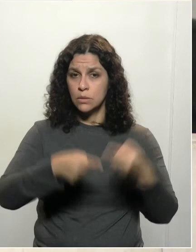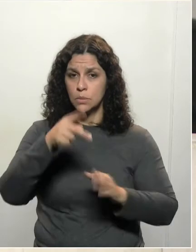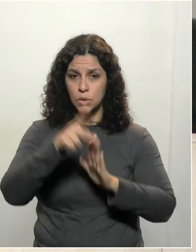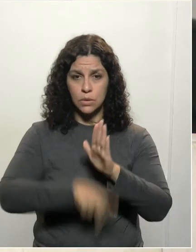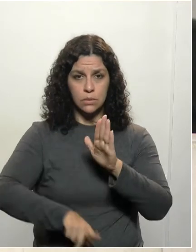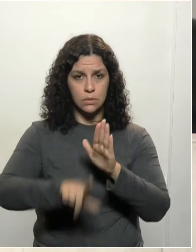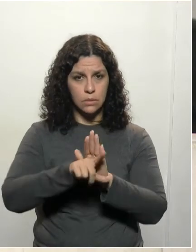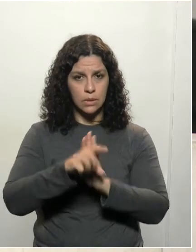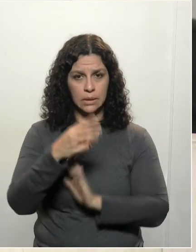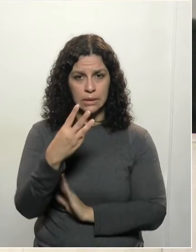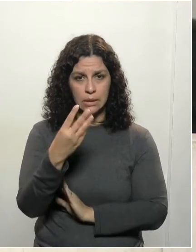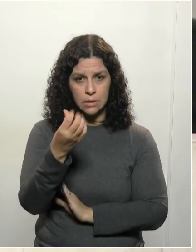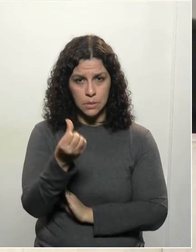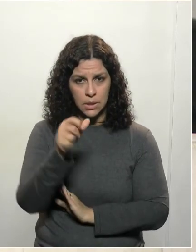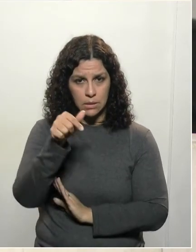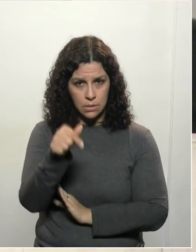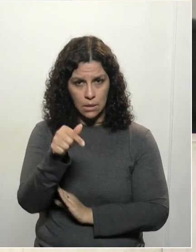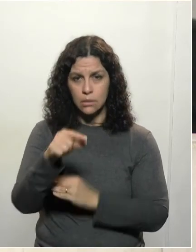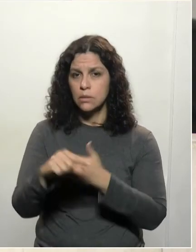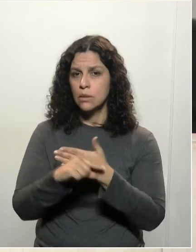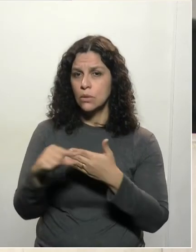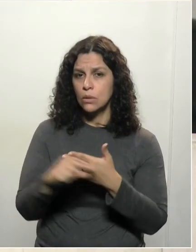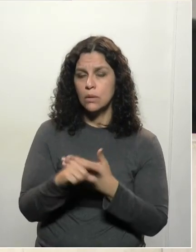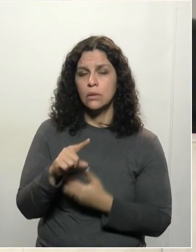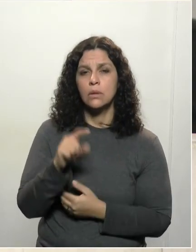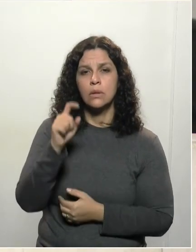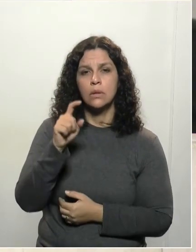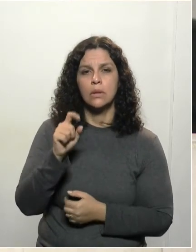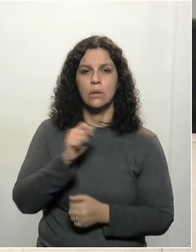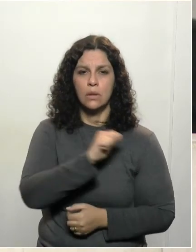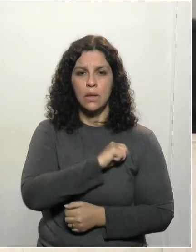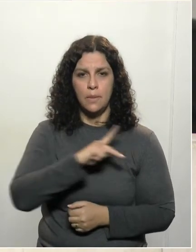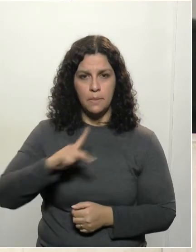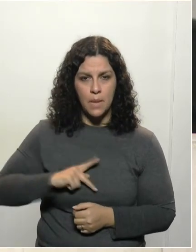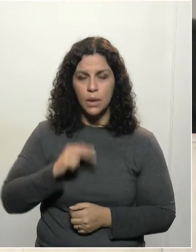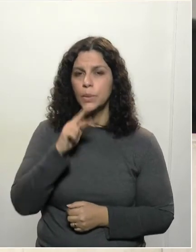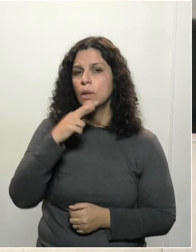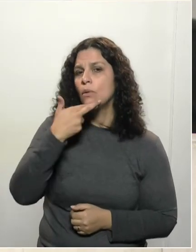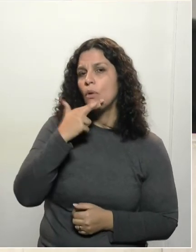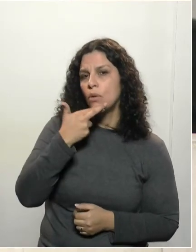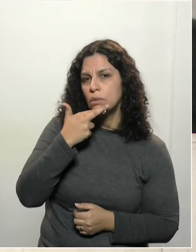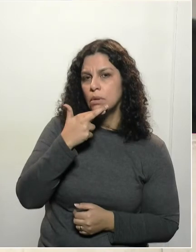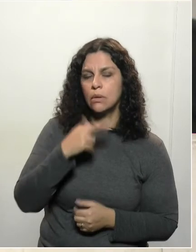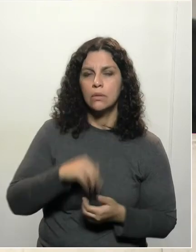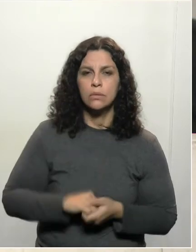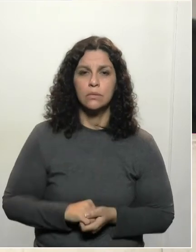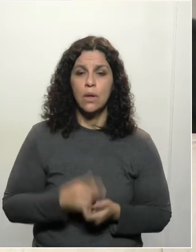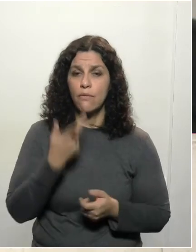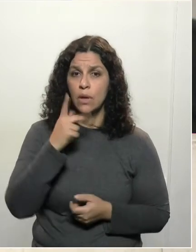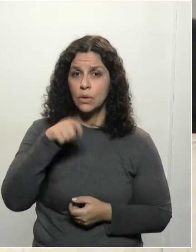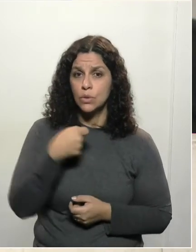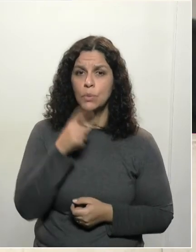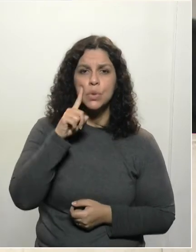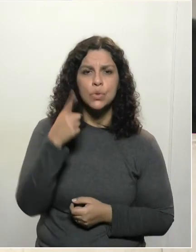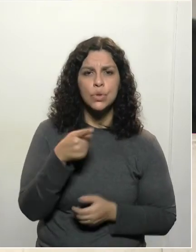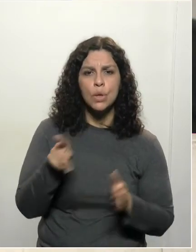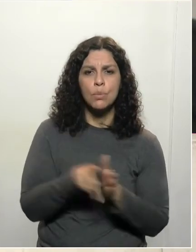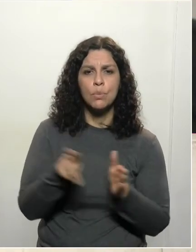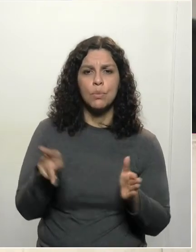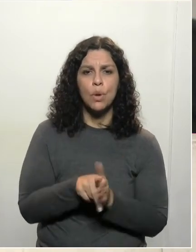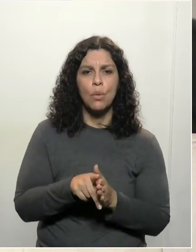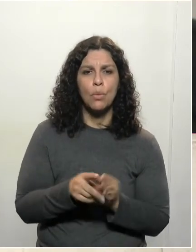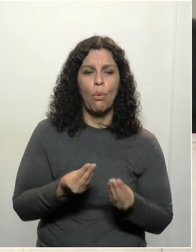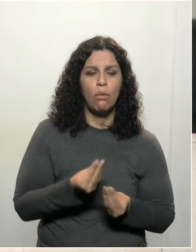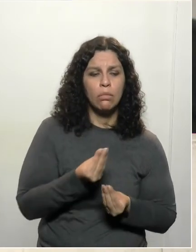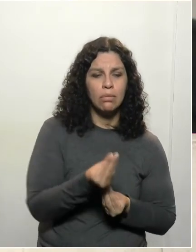projeto de lei 367, autoria dos deputados Alexandre Amaro e Rodrigo Estacho. Institui o Dia do